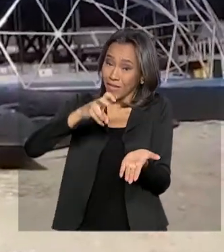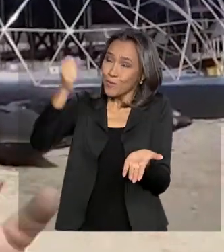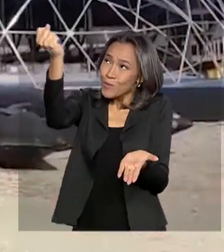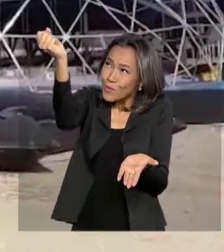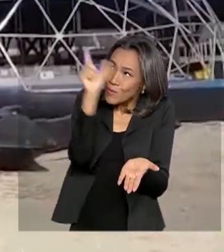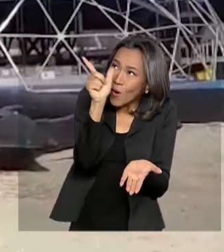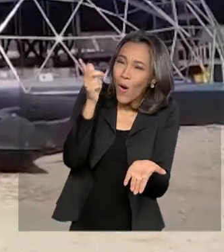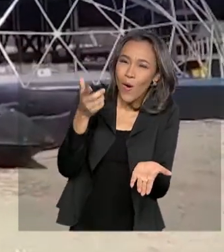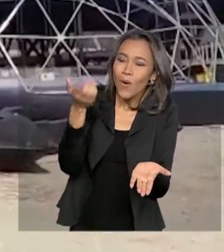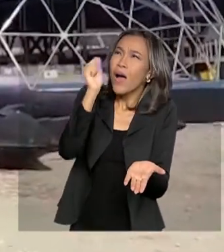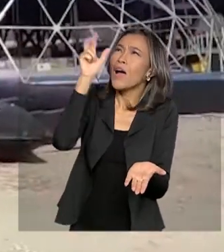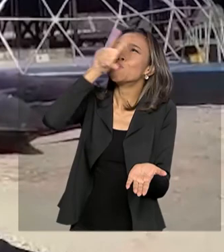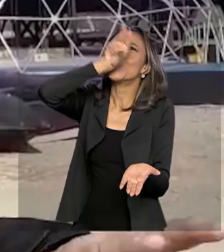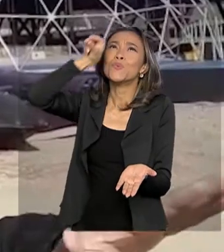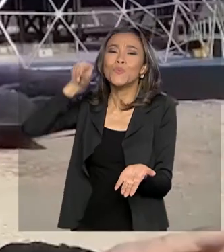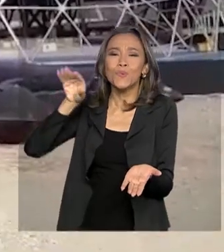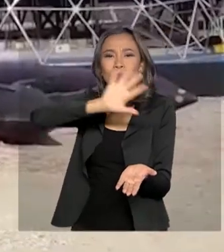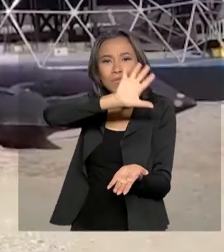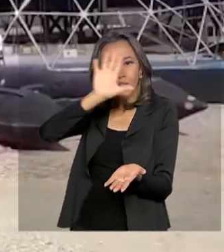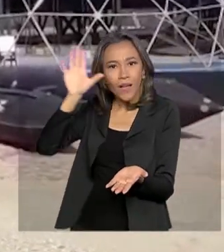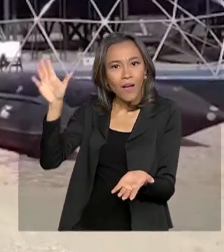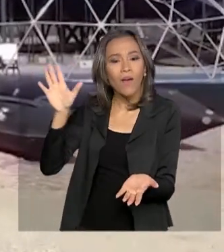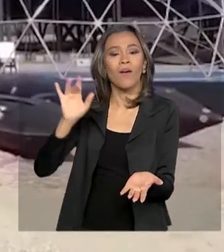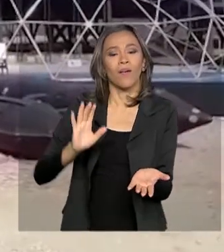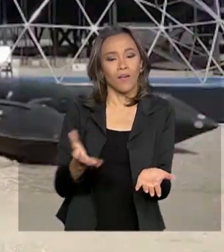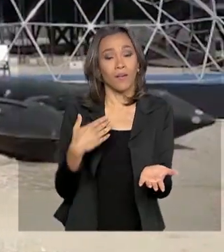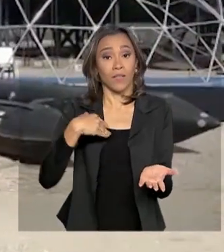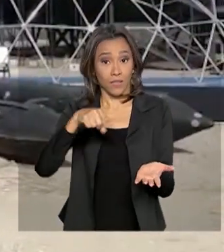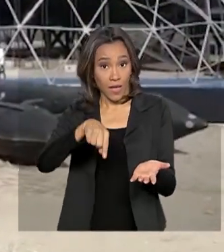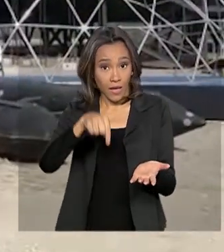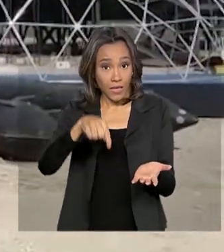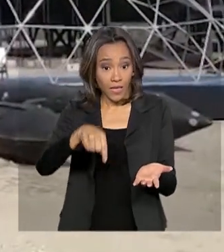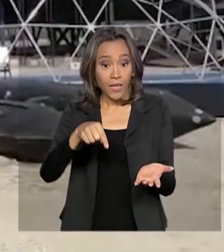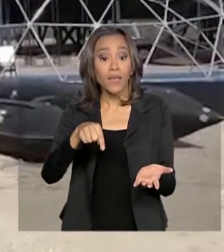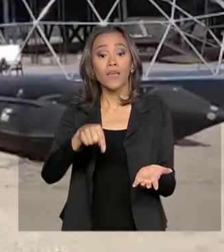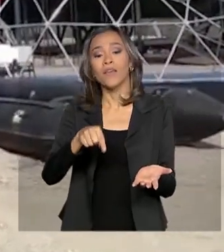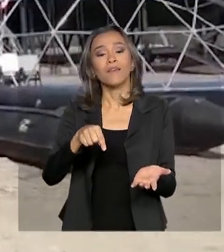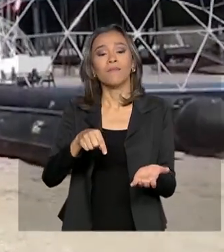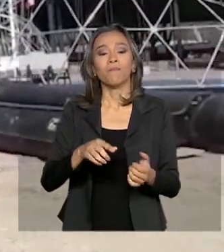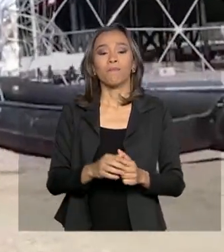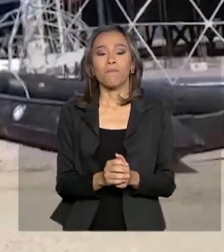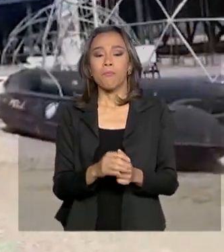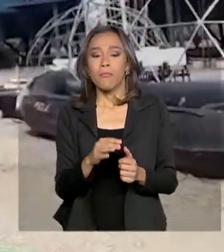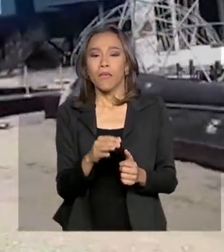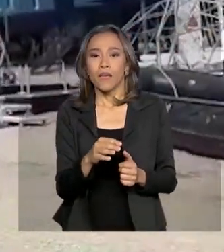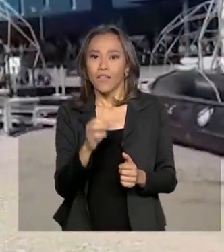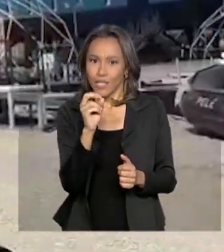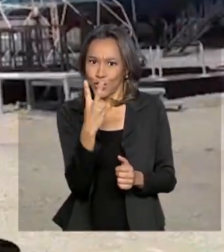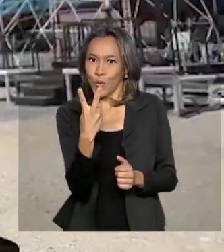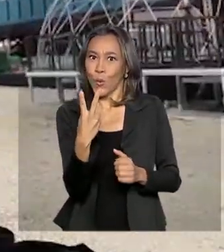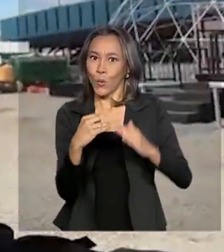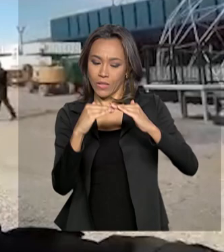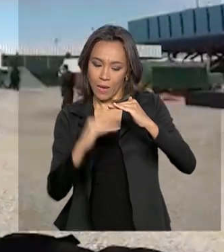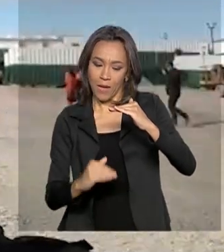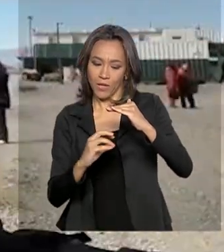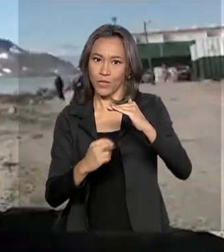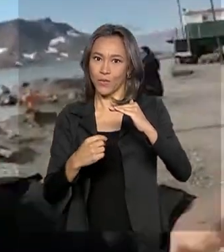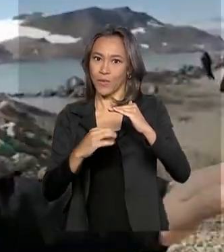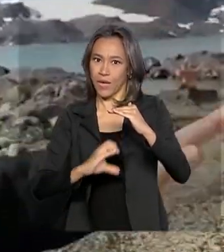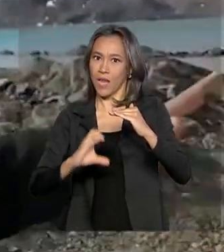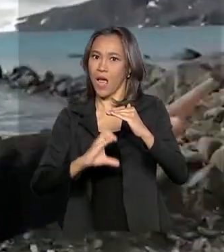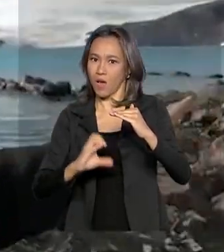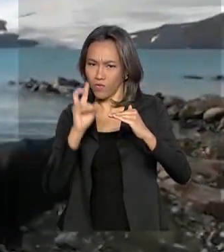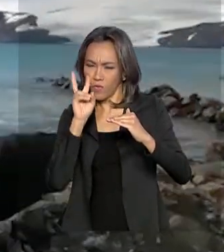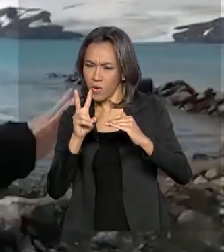sol. Céu azul, um ventinho moderado e a temperatura para a Antártica é muito boa, cerca de 2 graus. Vou voltar aqui mais um pouquinho